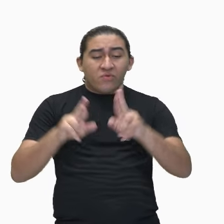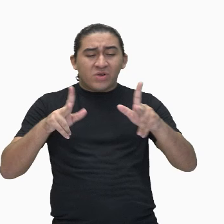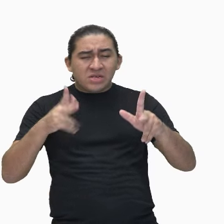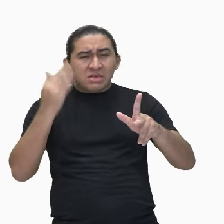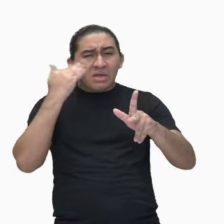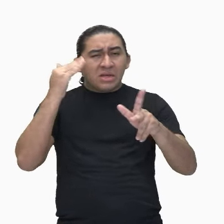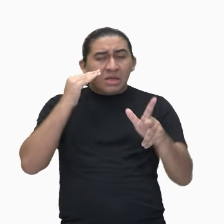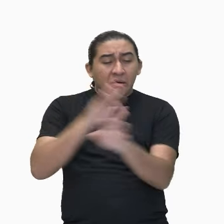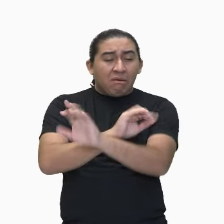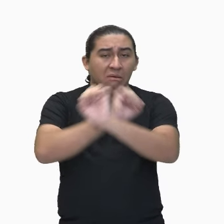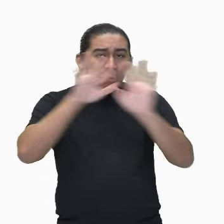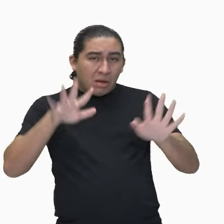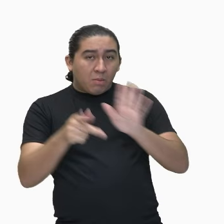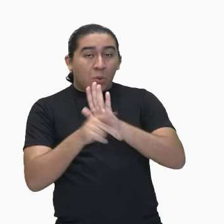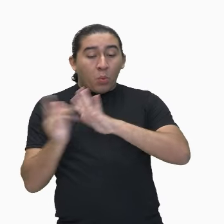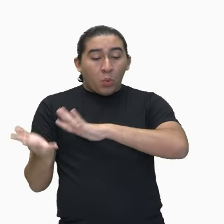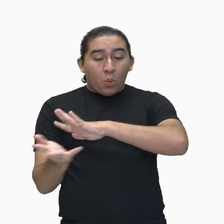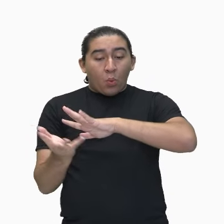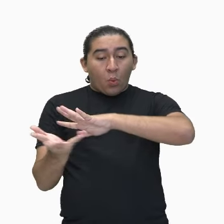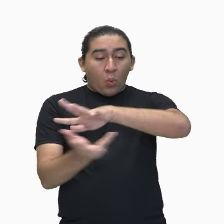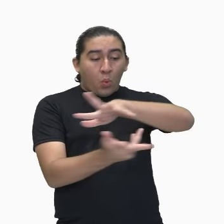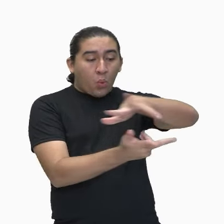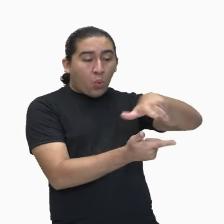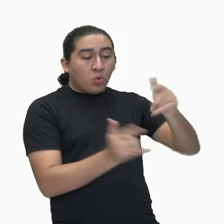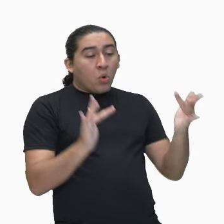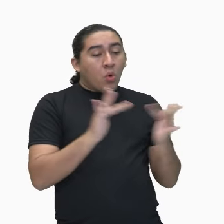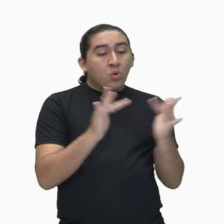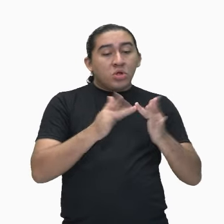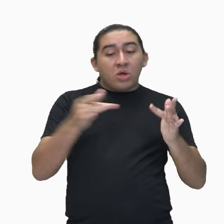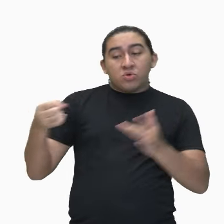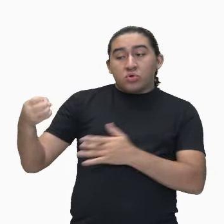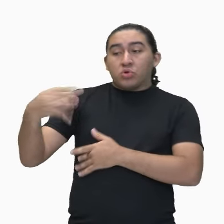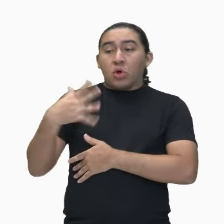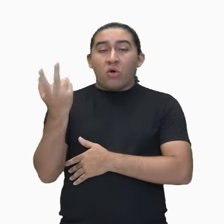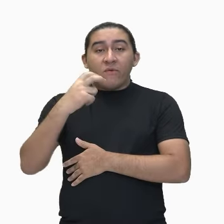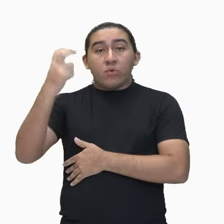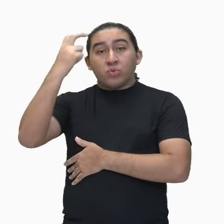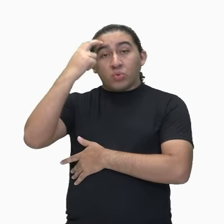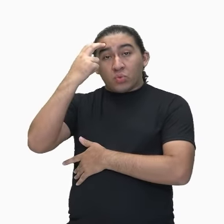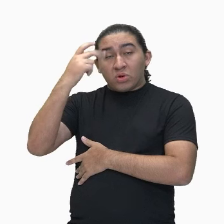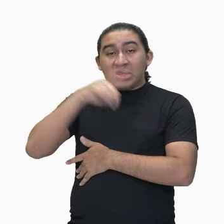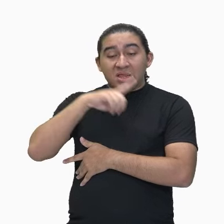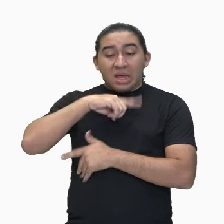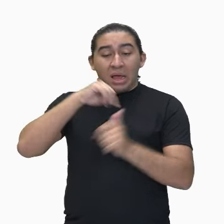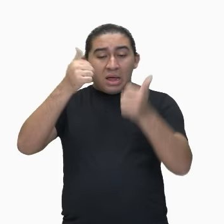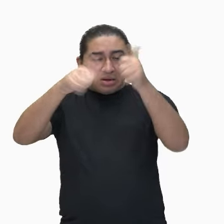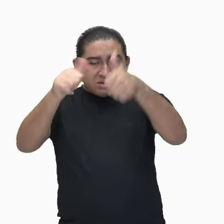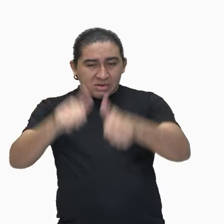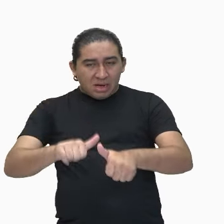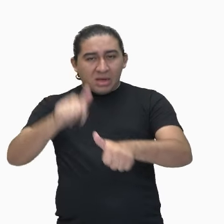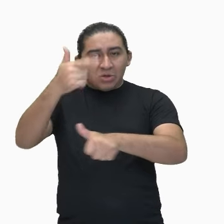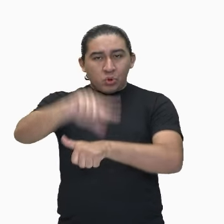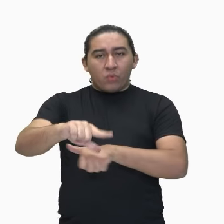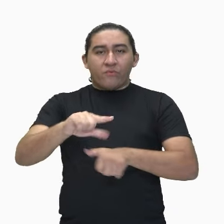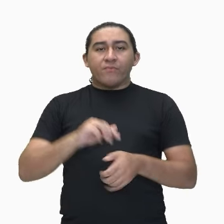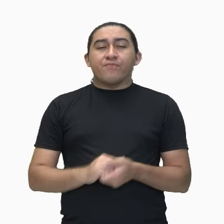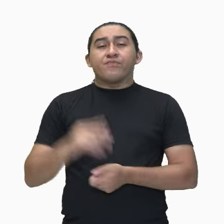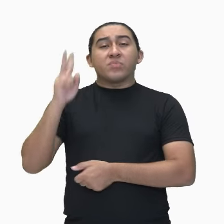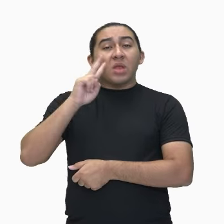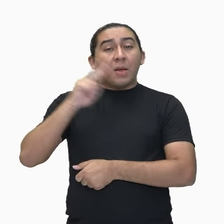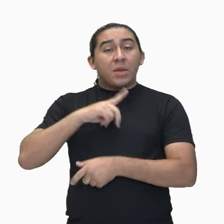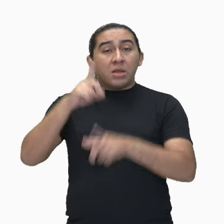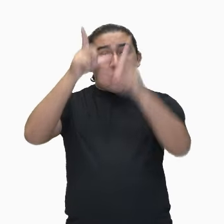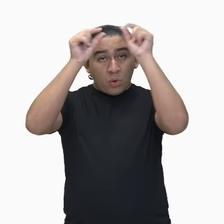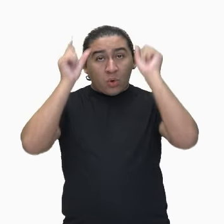desmistificação do mundo, gente. O contato com novas culturas. Lembra que eu falava para vocês que o povo grego era um povo